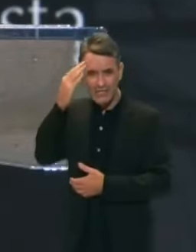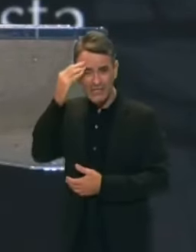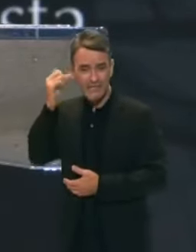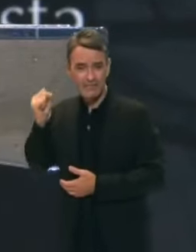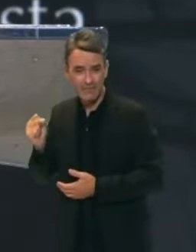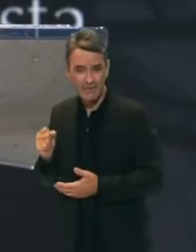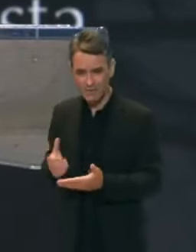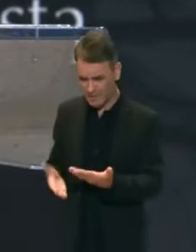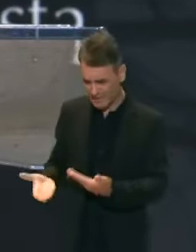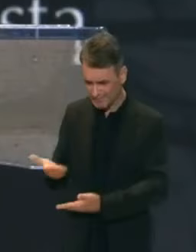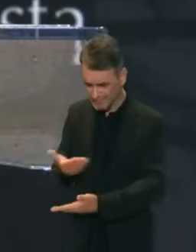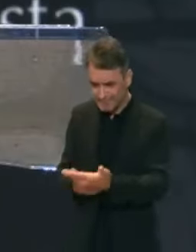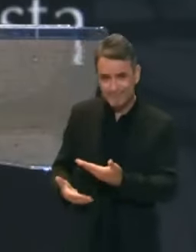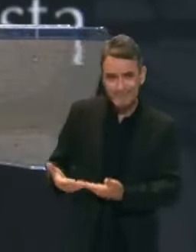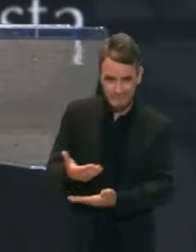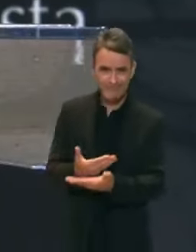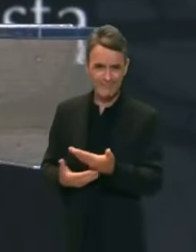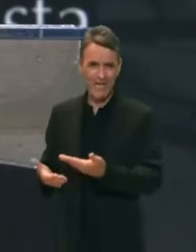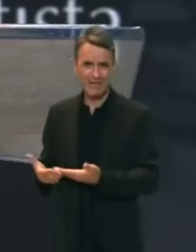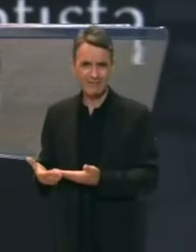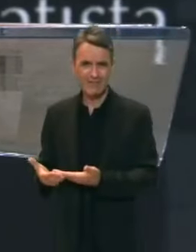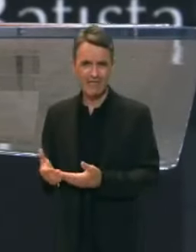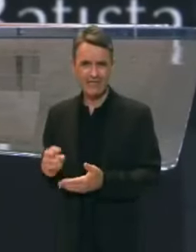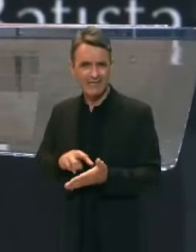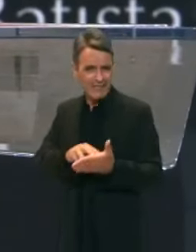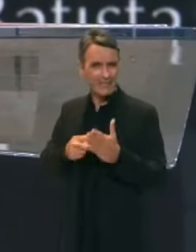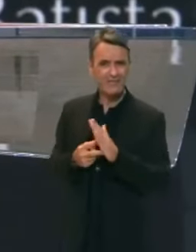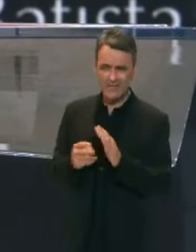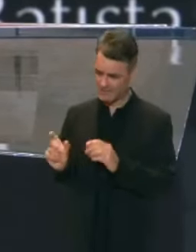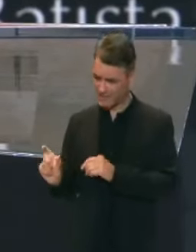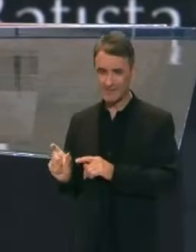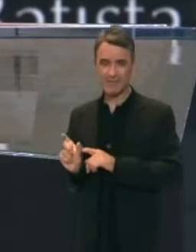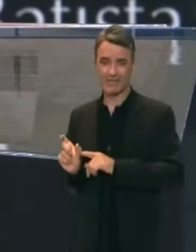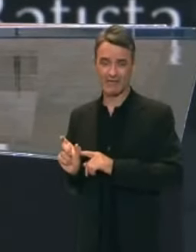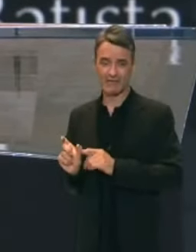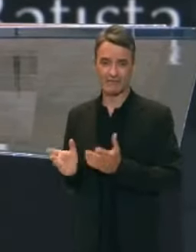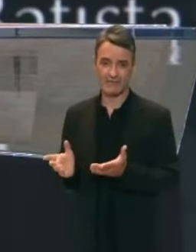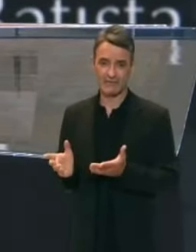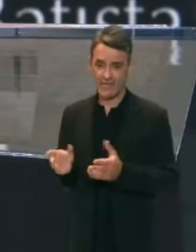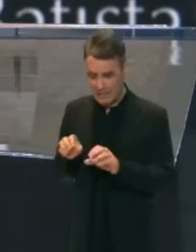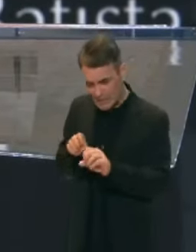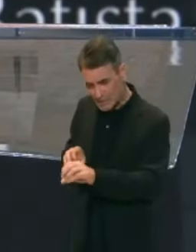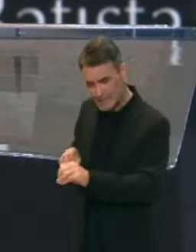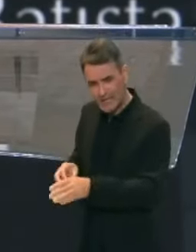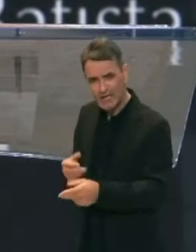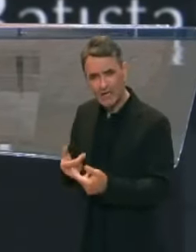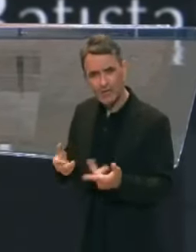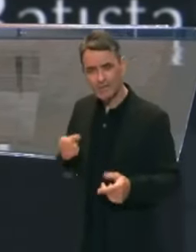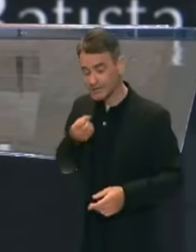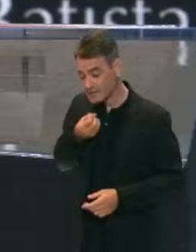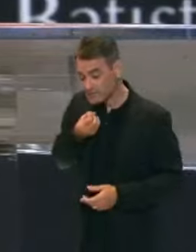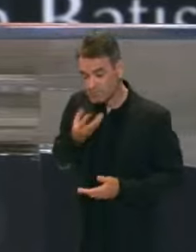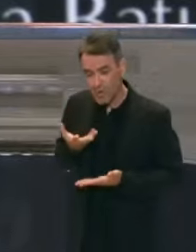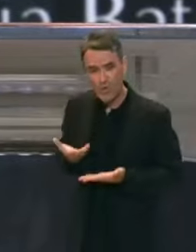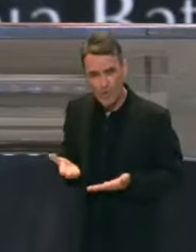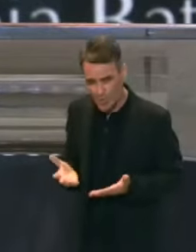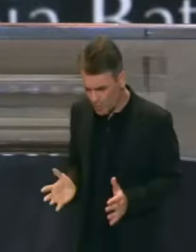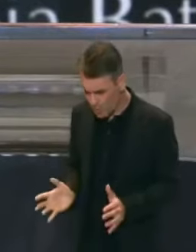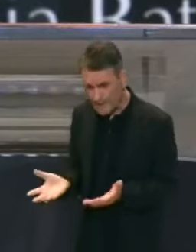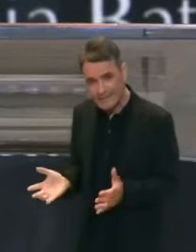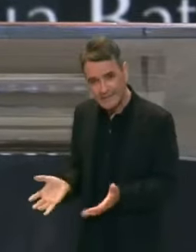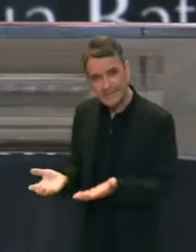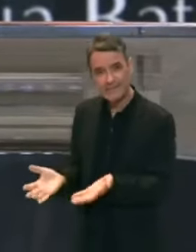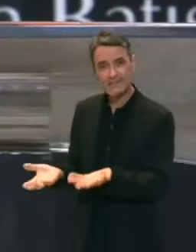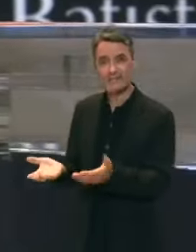reúne pessoas ao seu redor para ensinar coisas boas, coisas que